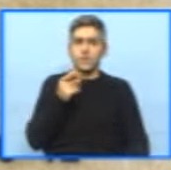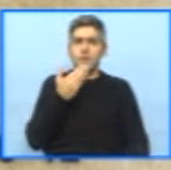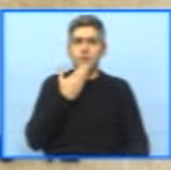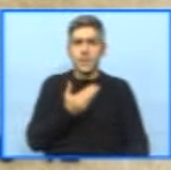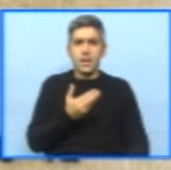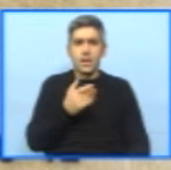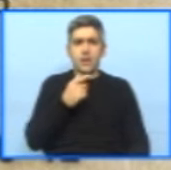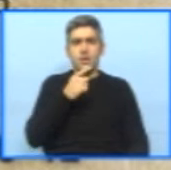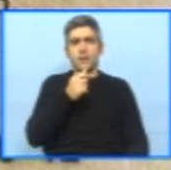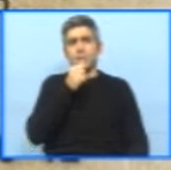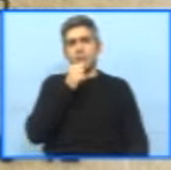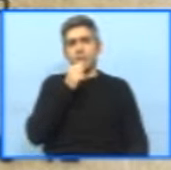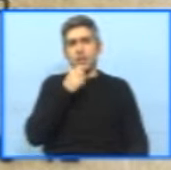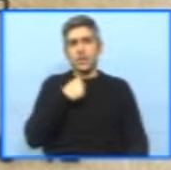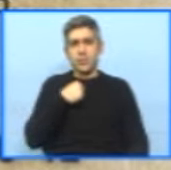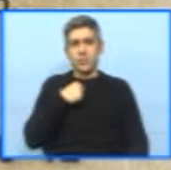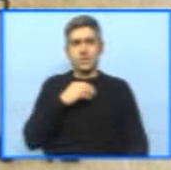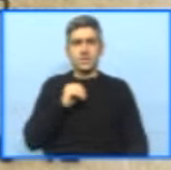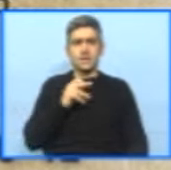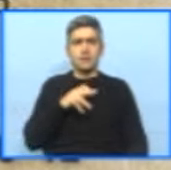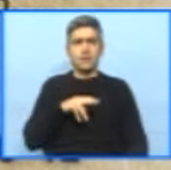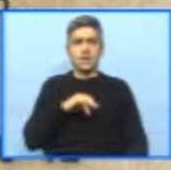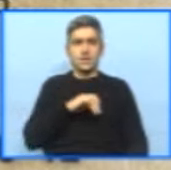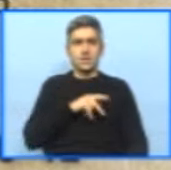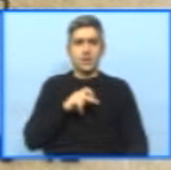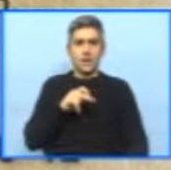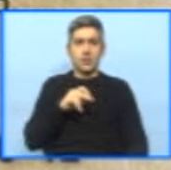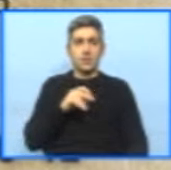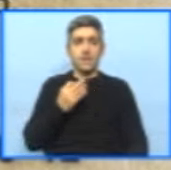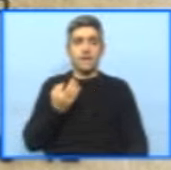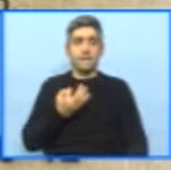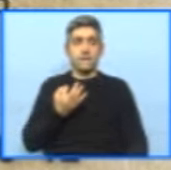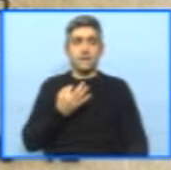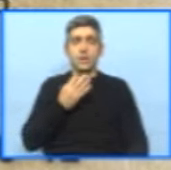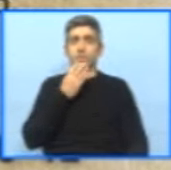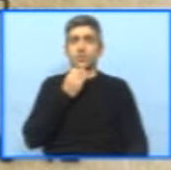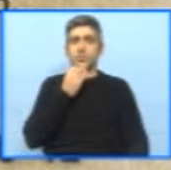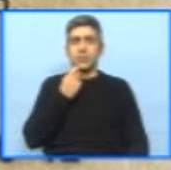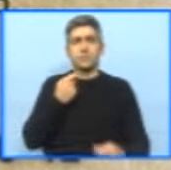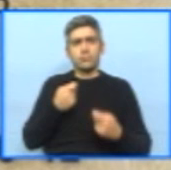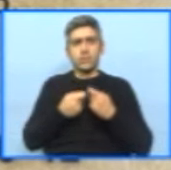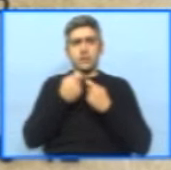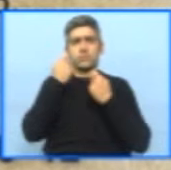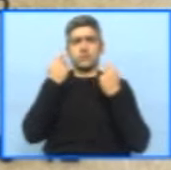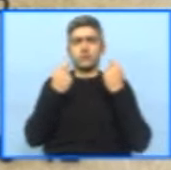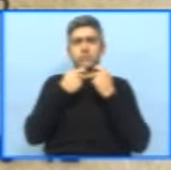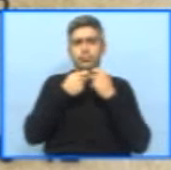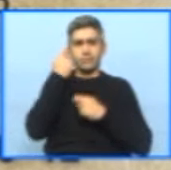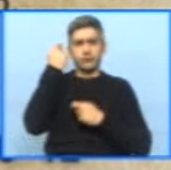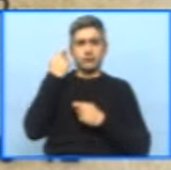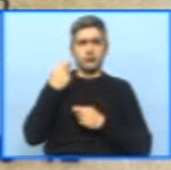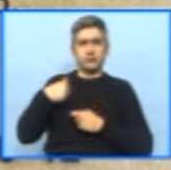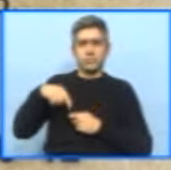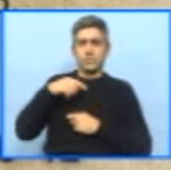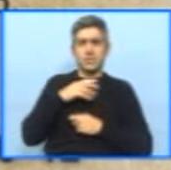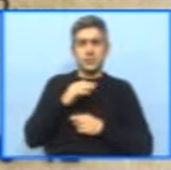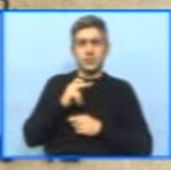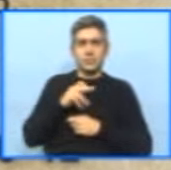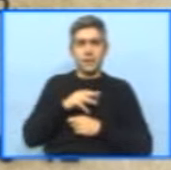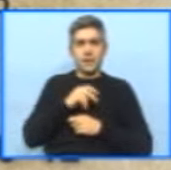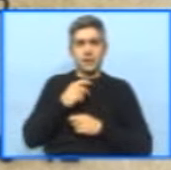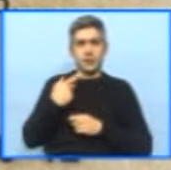beber, sendo eu samaritana?" De facto, os judeus não se dão com os samaritanos. Disse-lhe